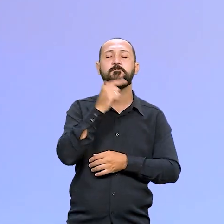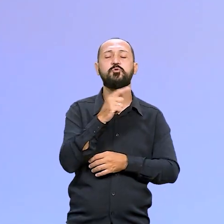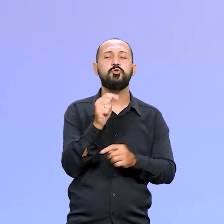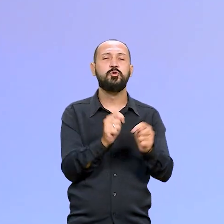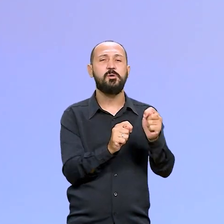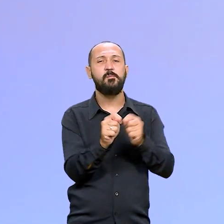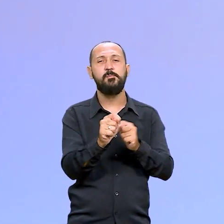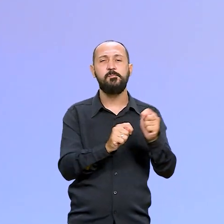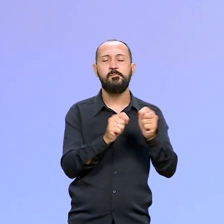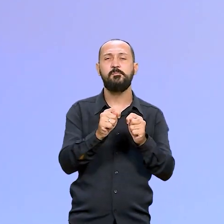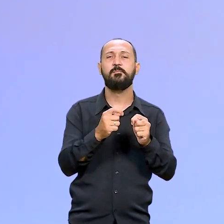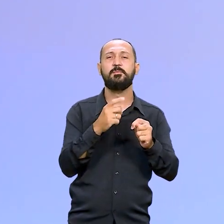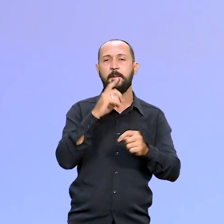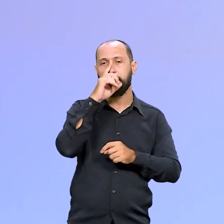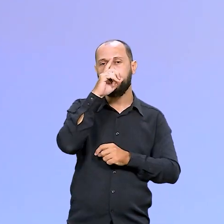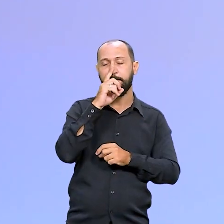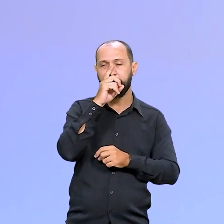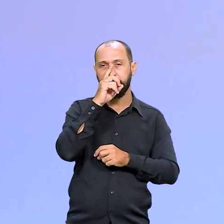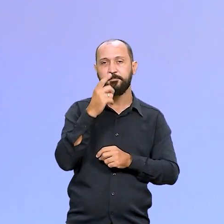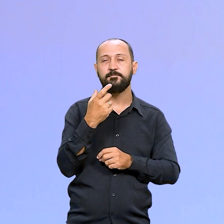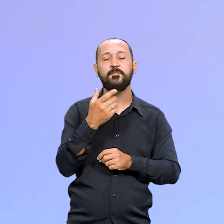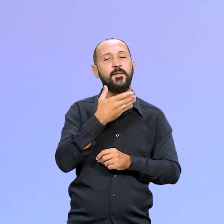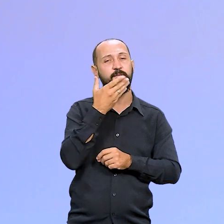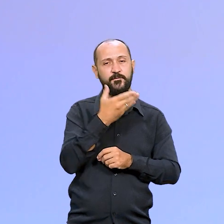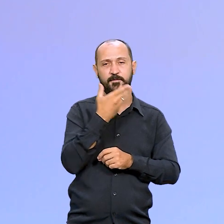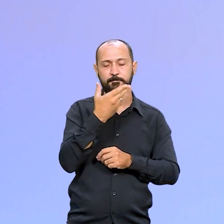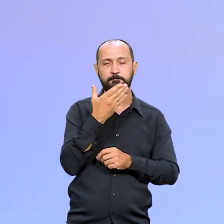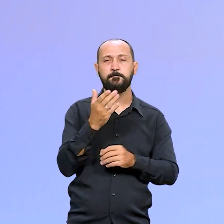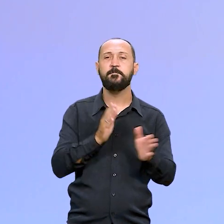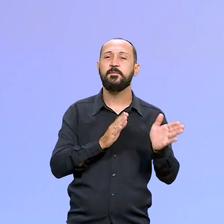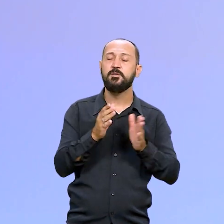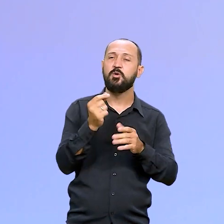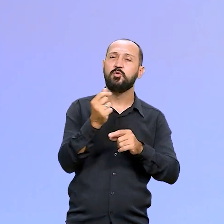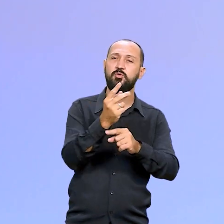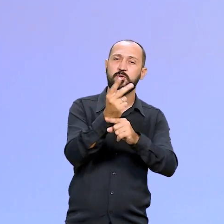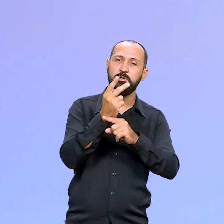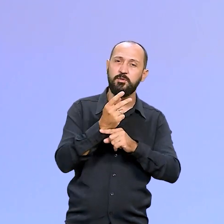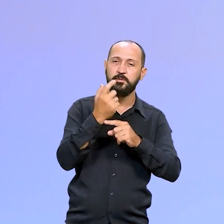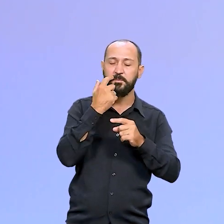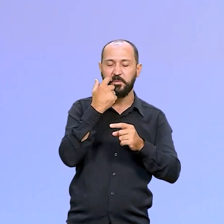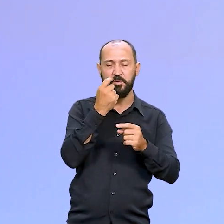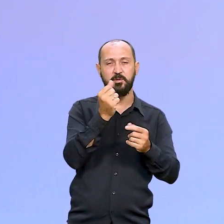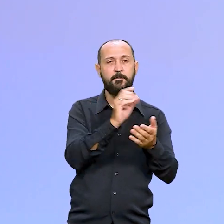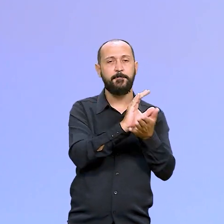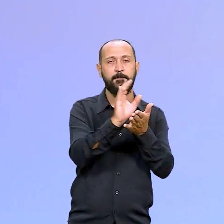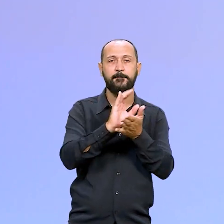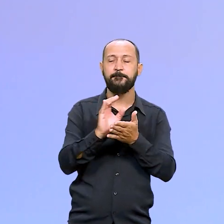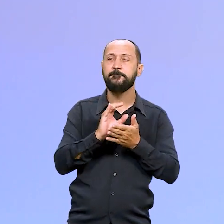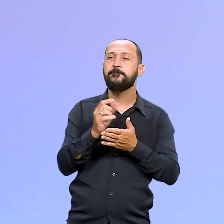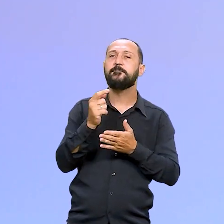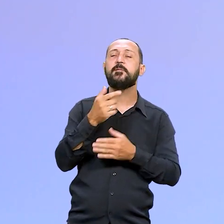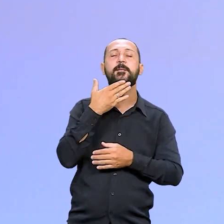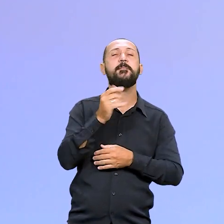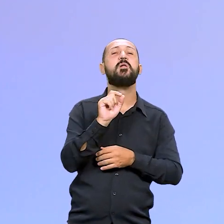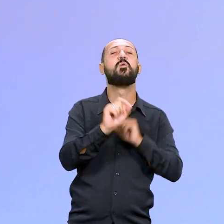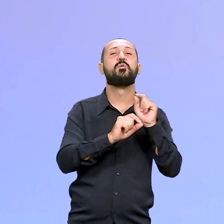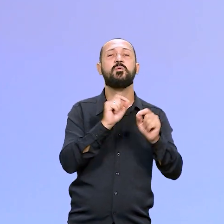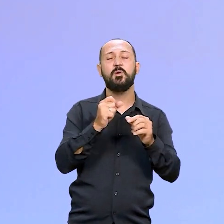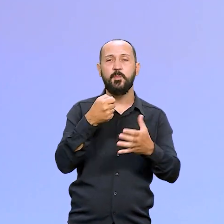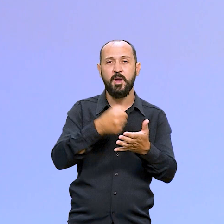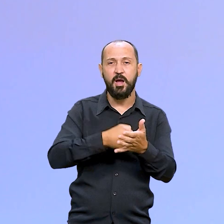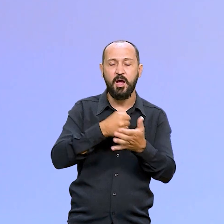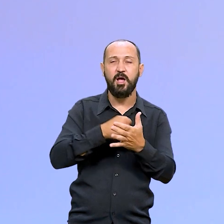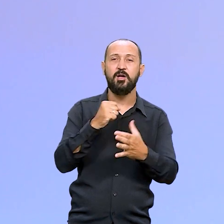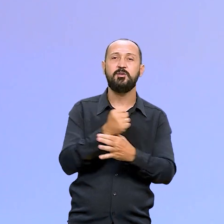gente tentar mitigar os riscos de um negócio e facilitar o acesso ao crédito o acesso aos investimentos né e nada melhor do que